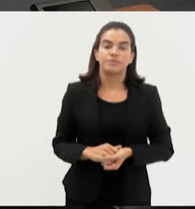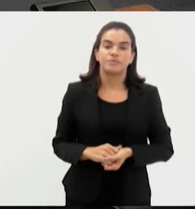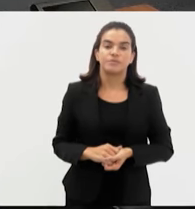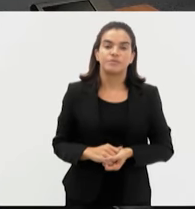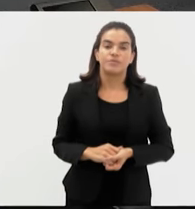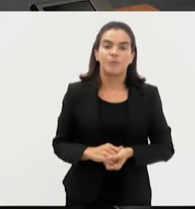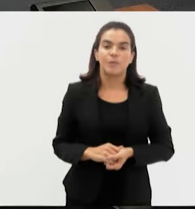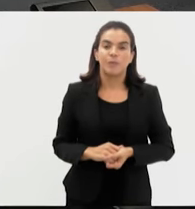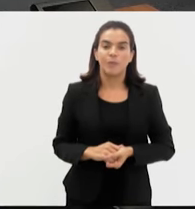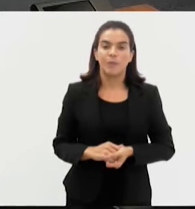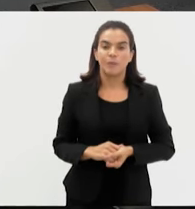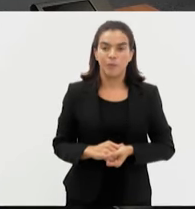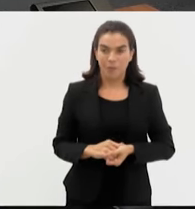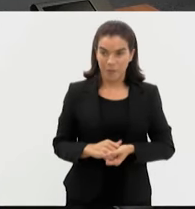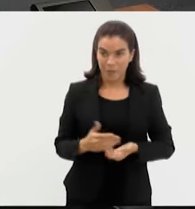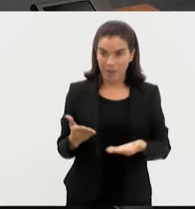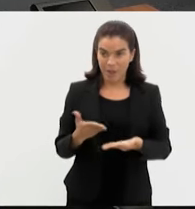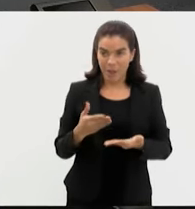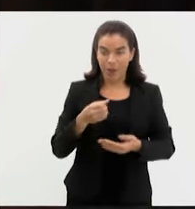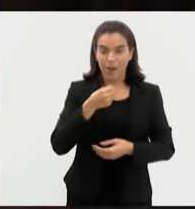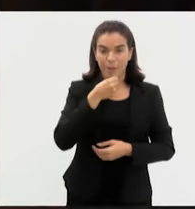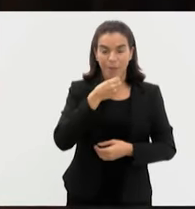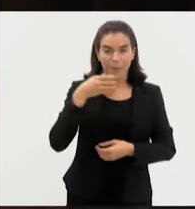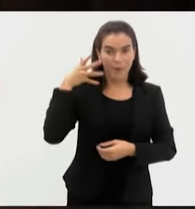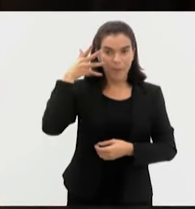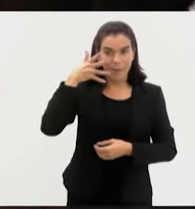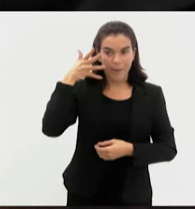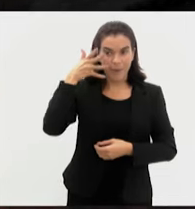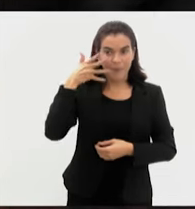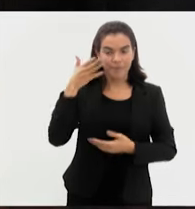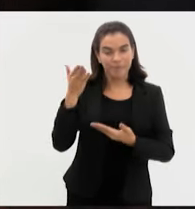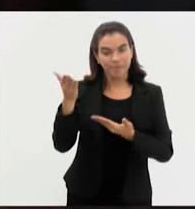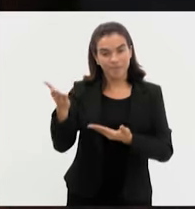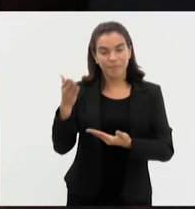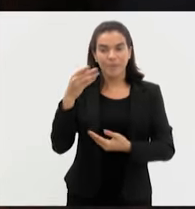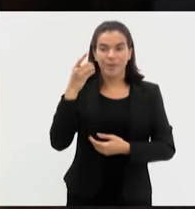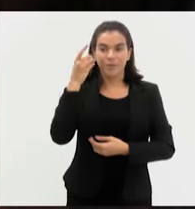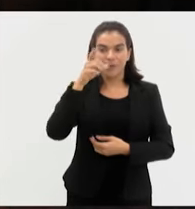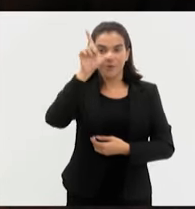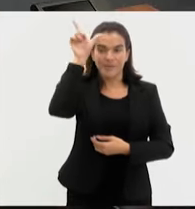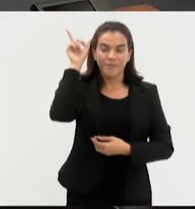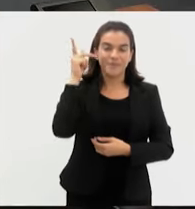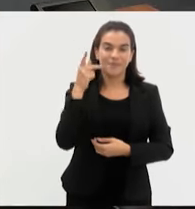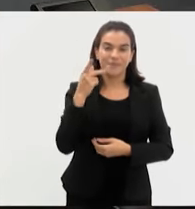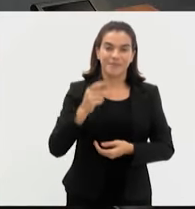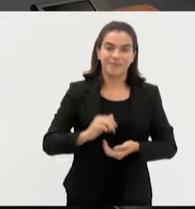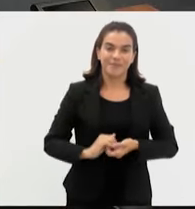presidente próximo orador escrito é o Nobre Deputado Luis